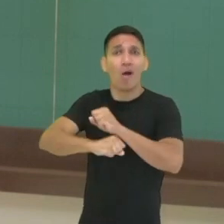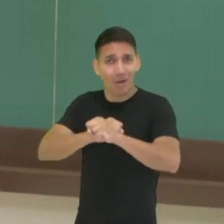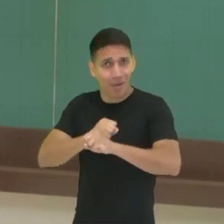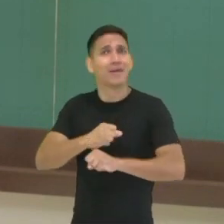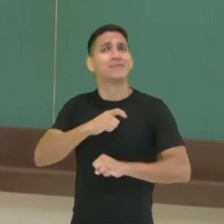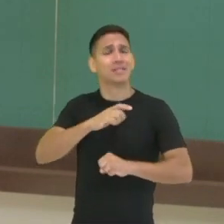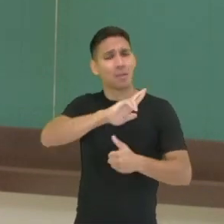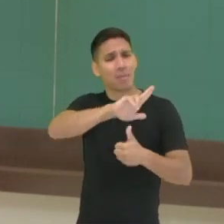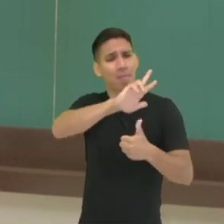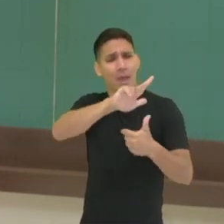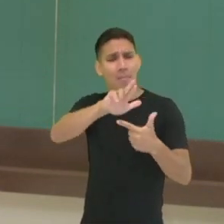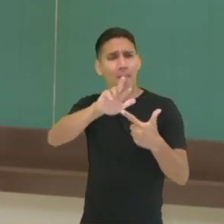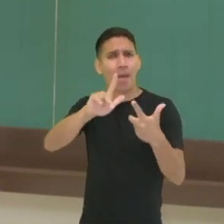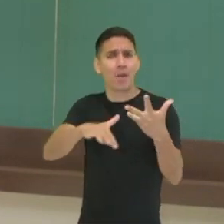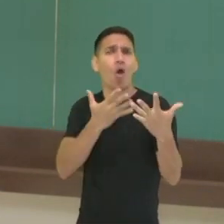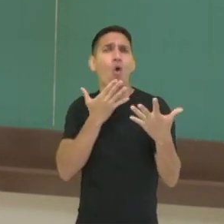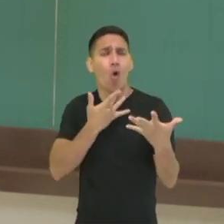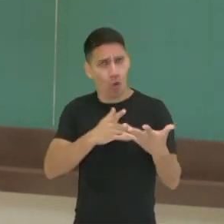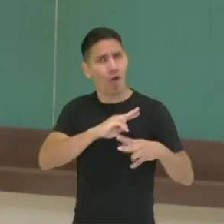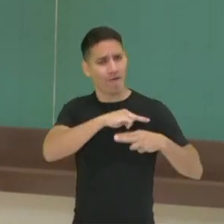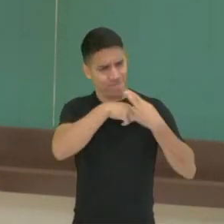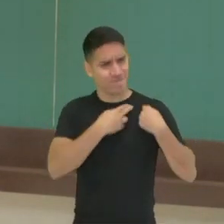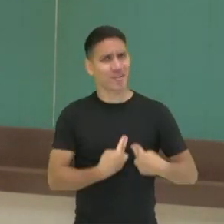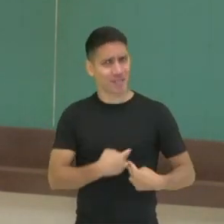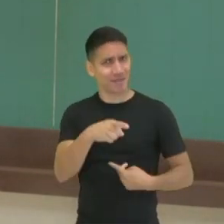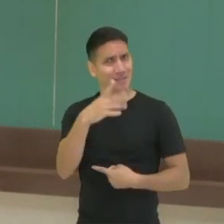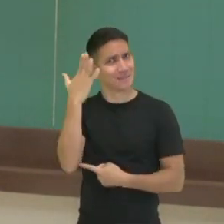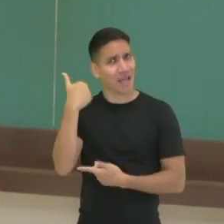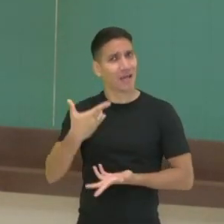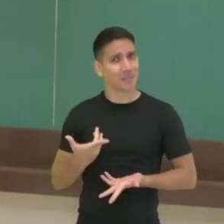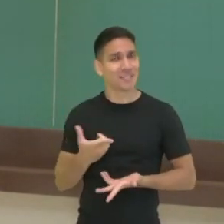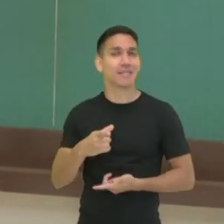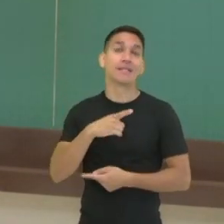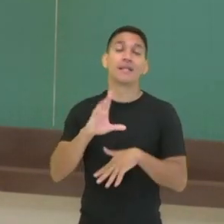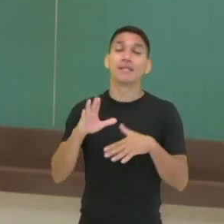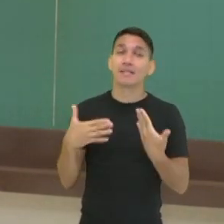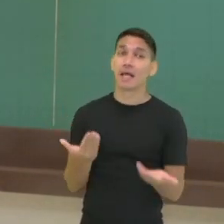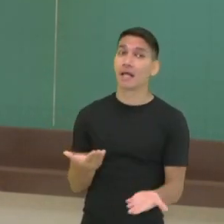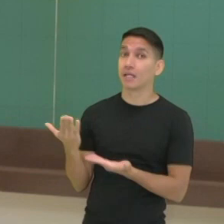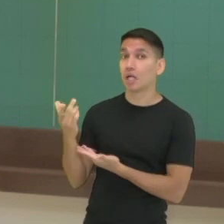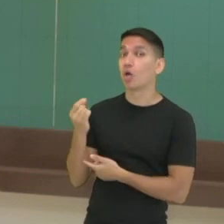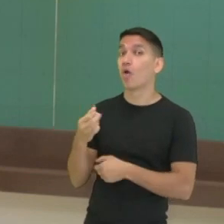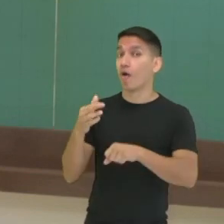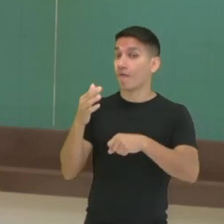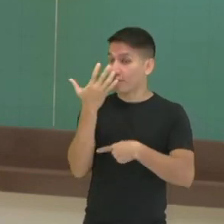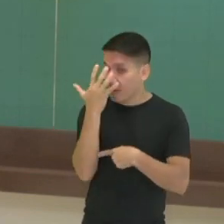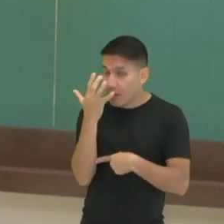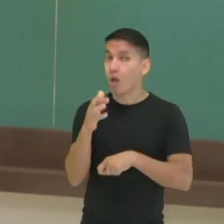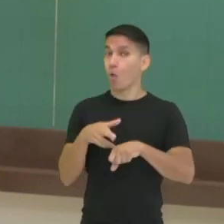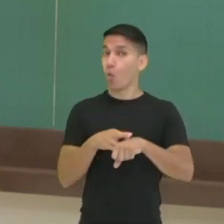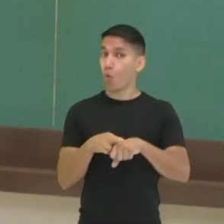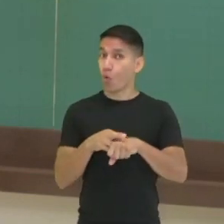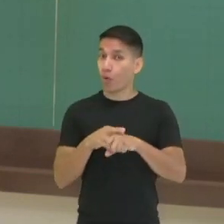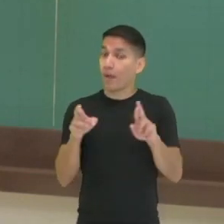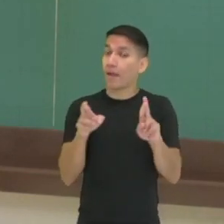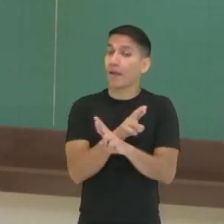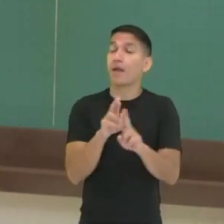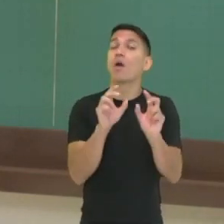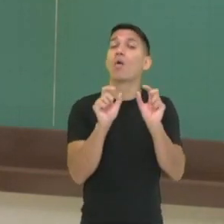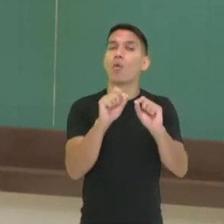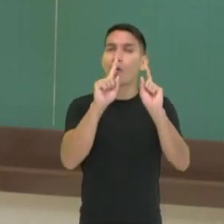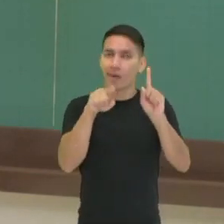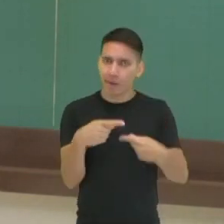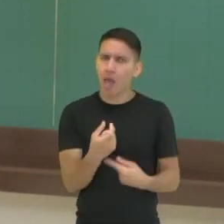uma coloração e uma fitinha, você sabia dessa? Então, no caso do Fevereiro Roxo, está associado